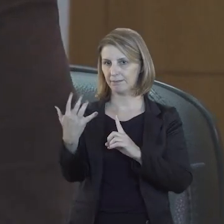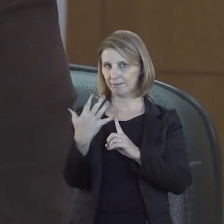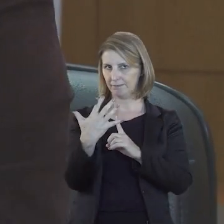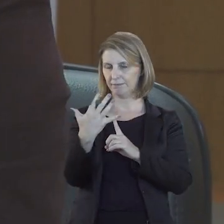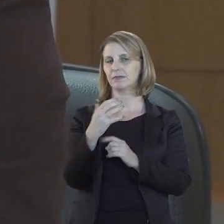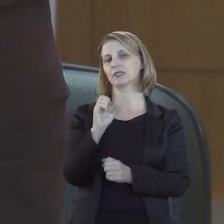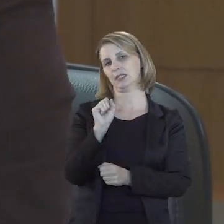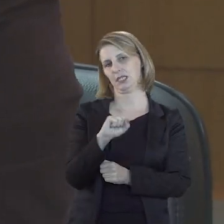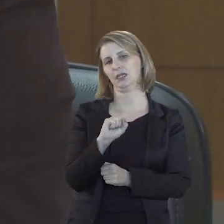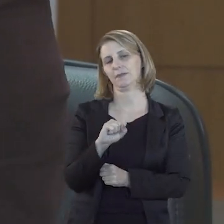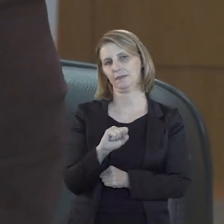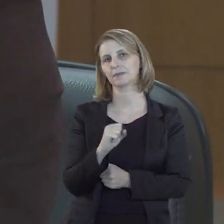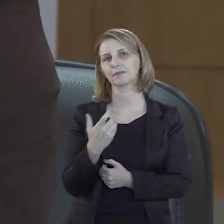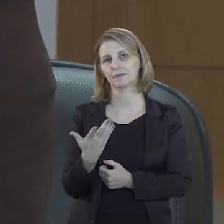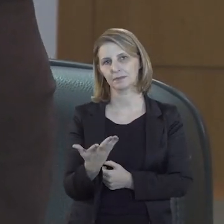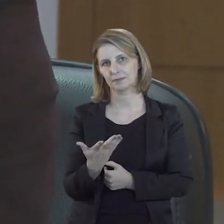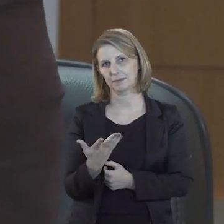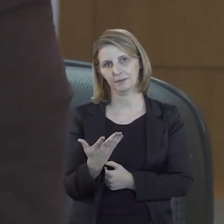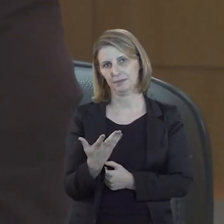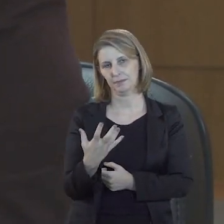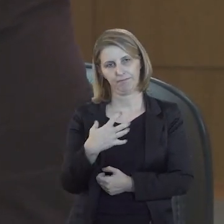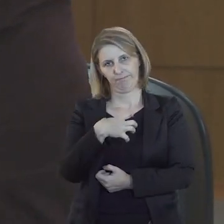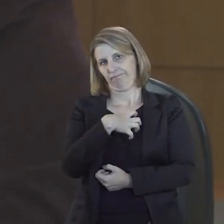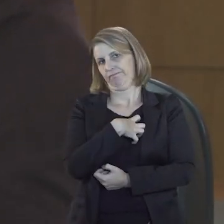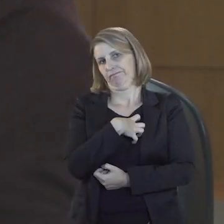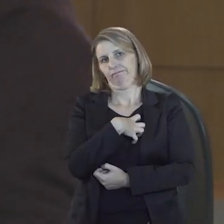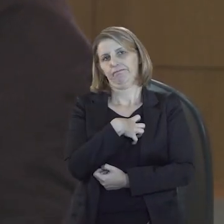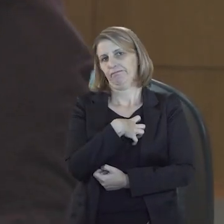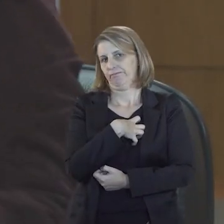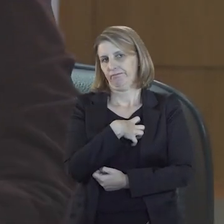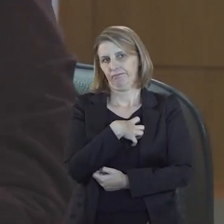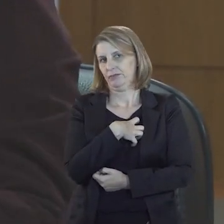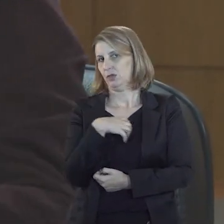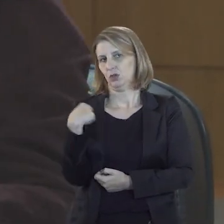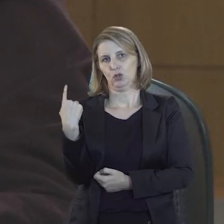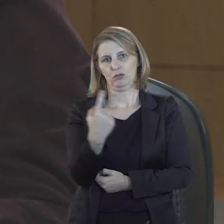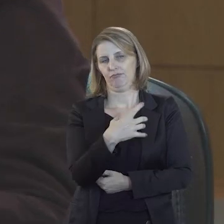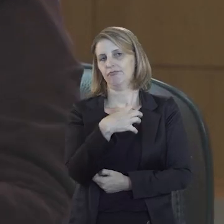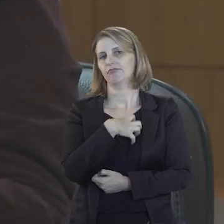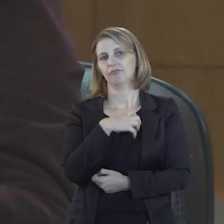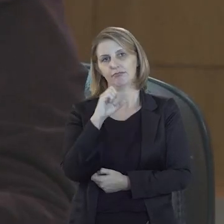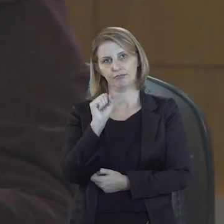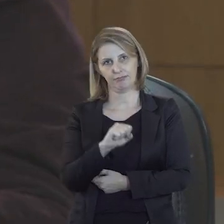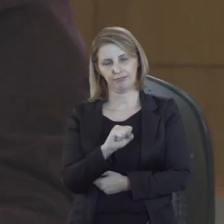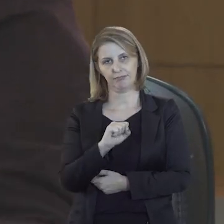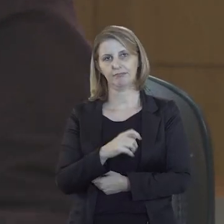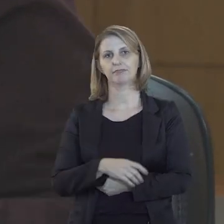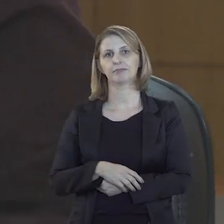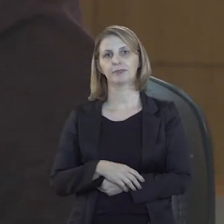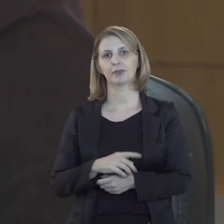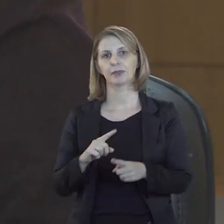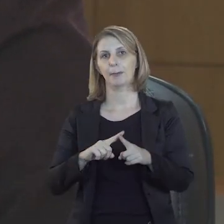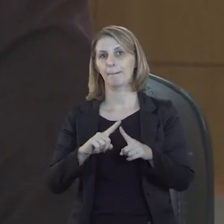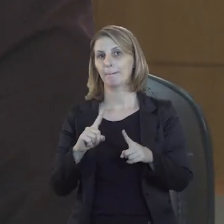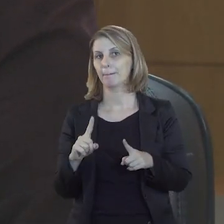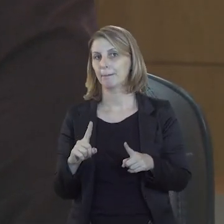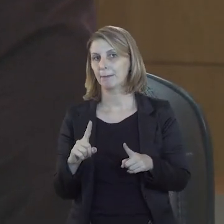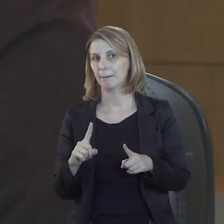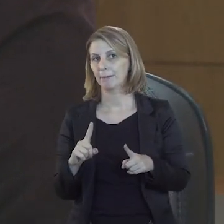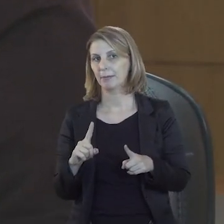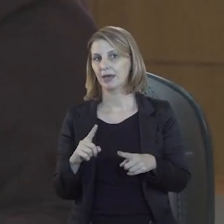vivenciando, ele nos afeta. Isso, independente de que forma todos nós somos